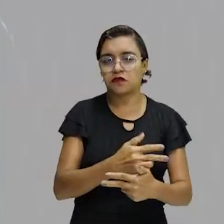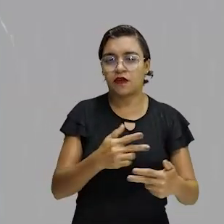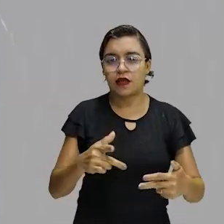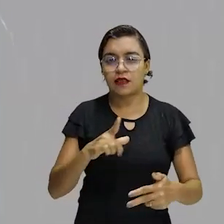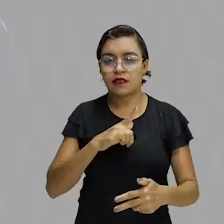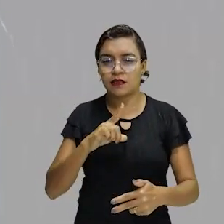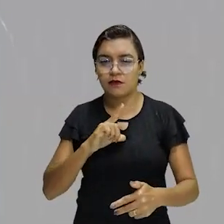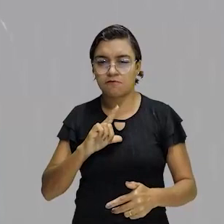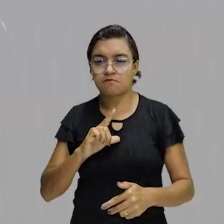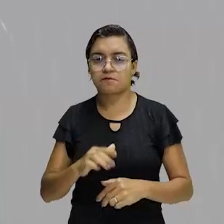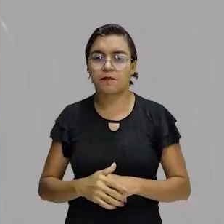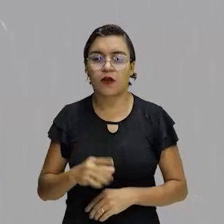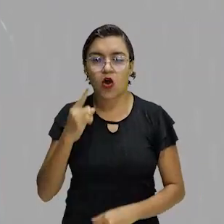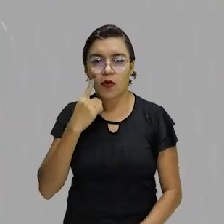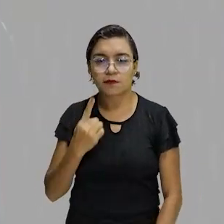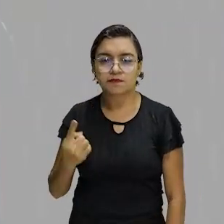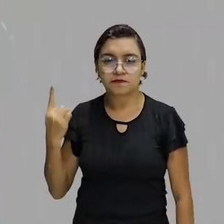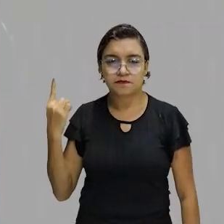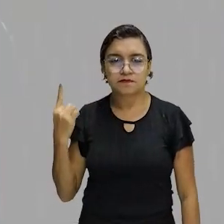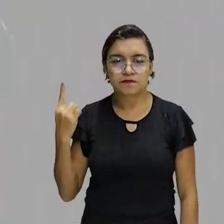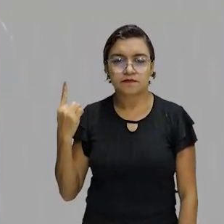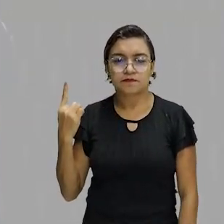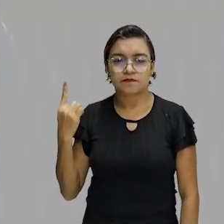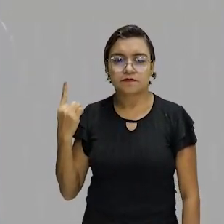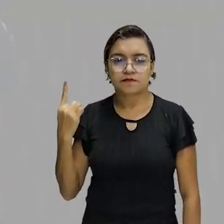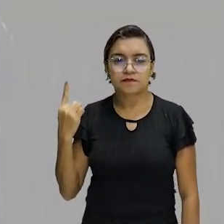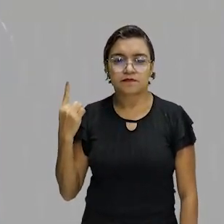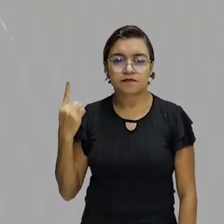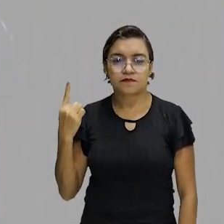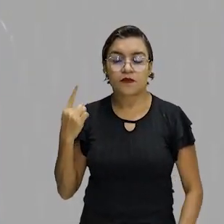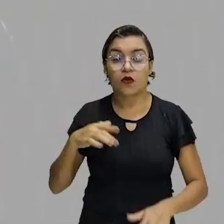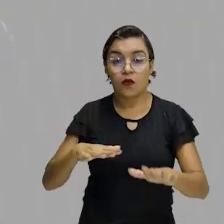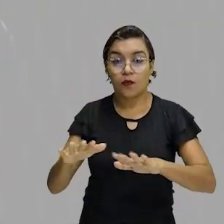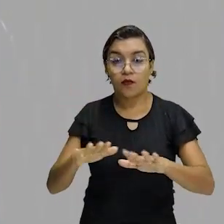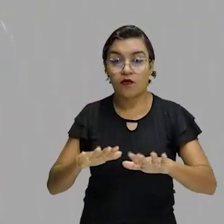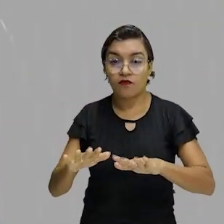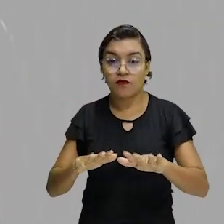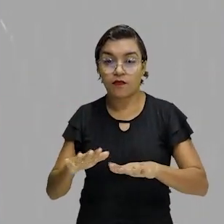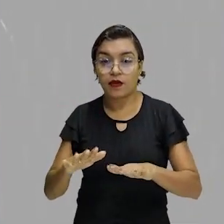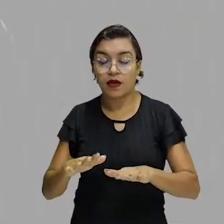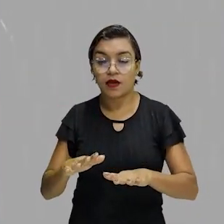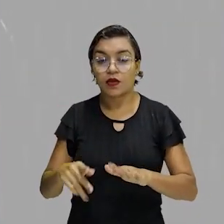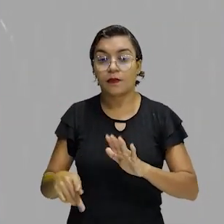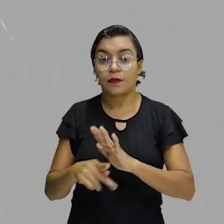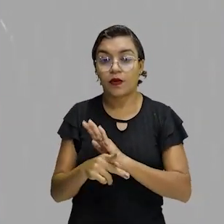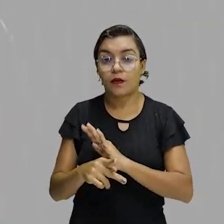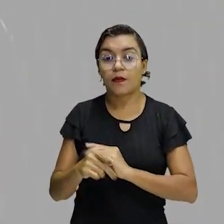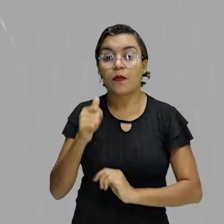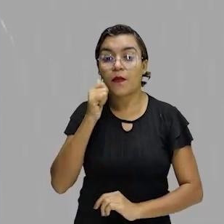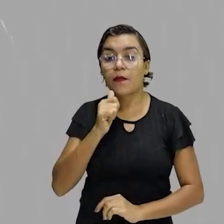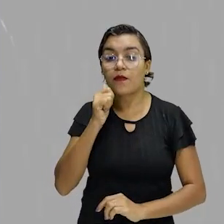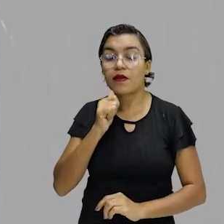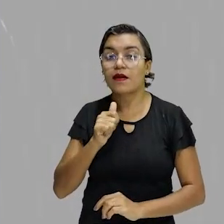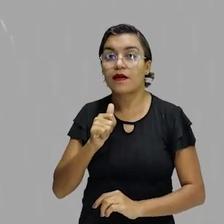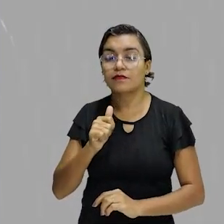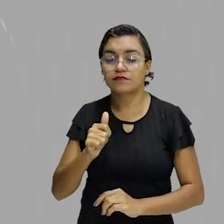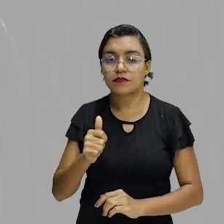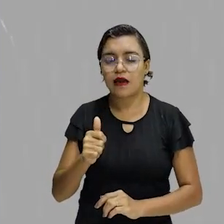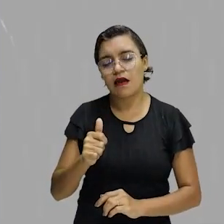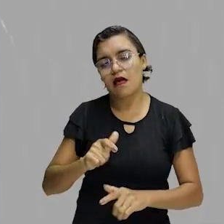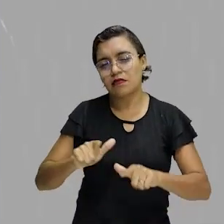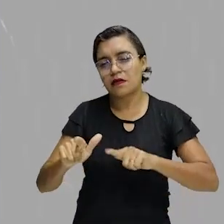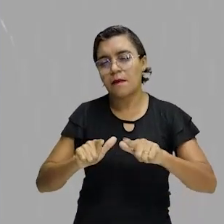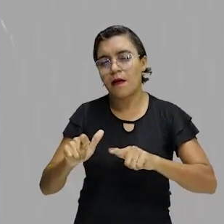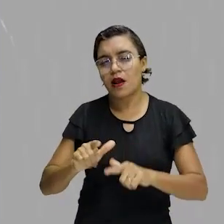atuação muito forte no Maranhão, que é o movimento interestadual das quebradeiras de coco-babaçu do Maranhão, Pará, Piauí